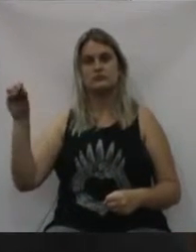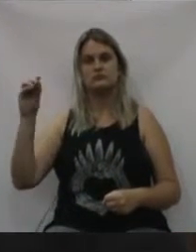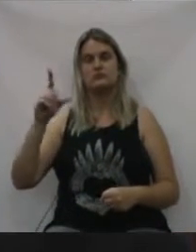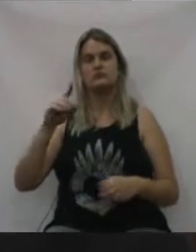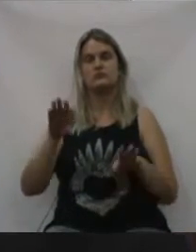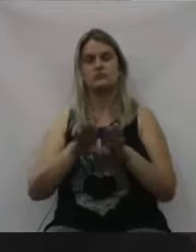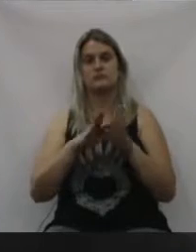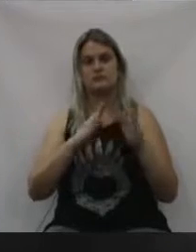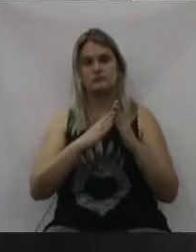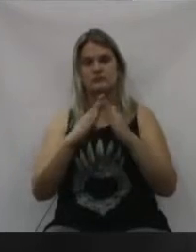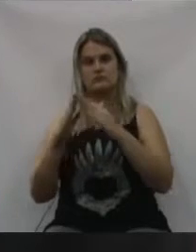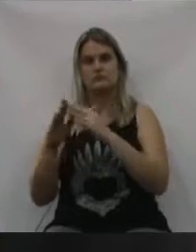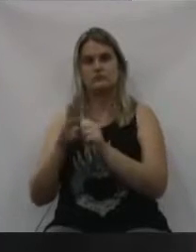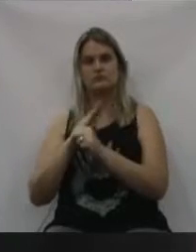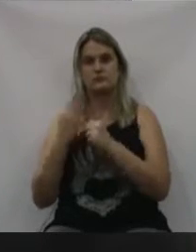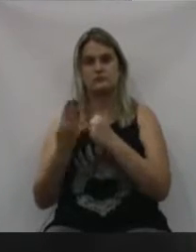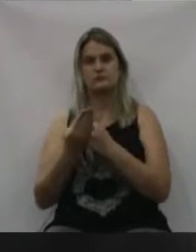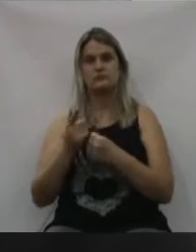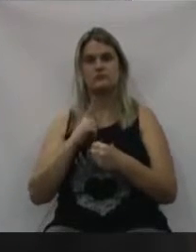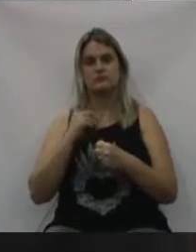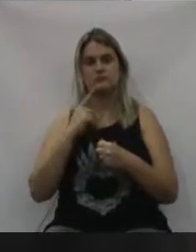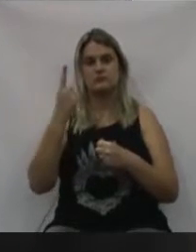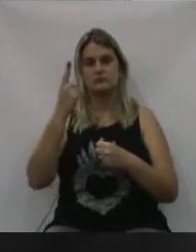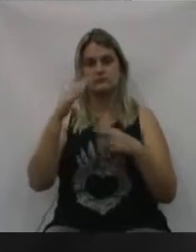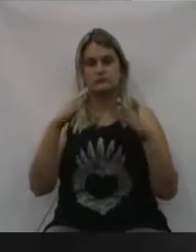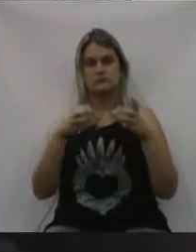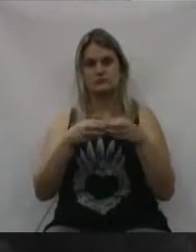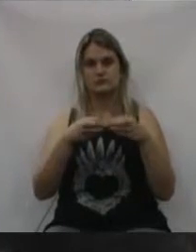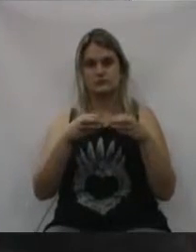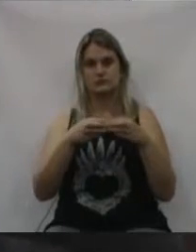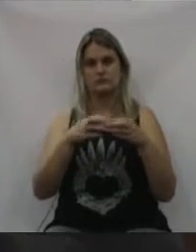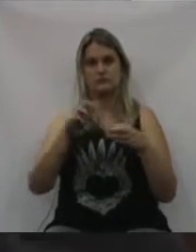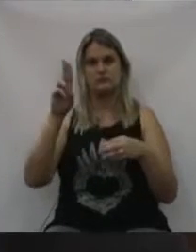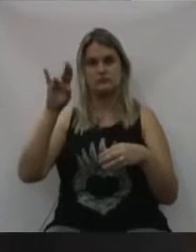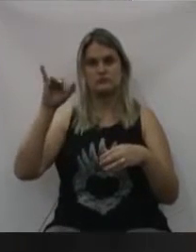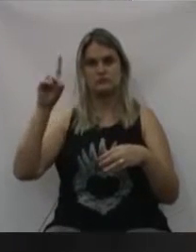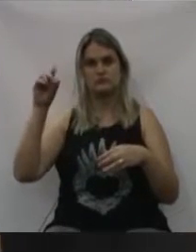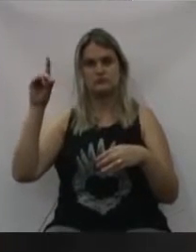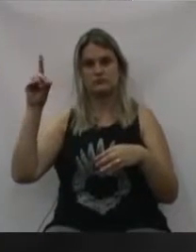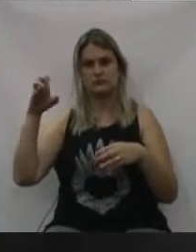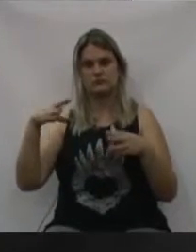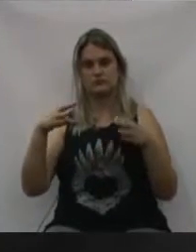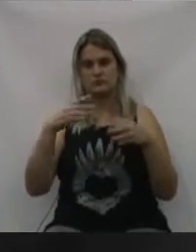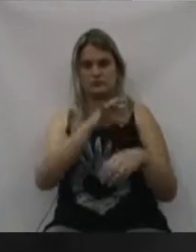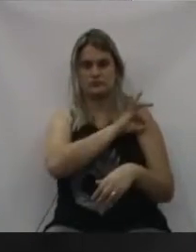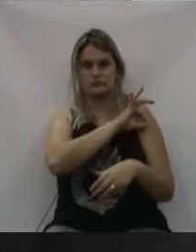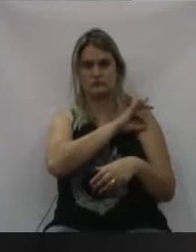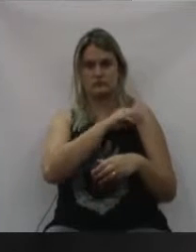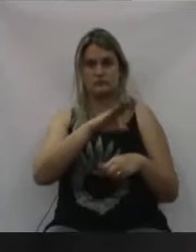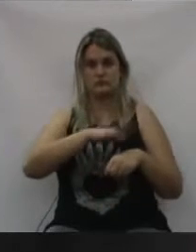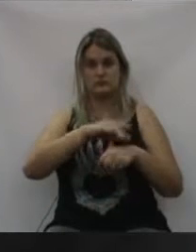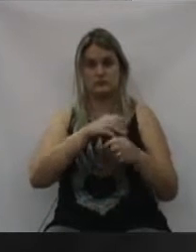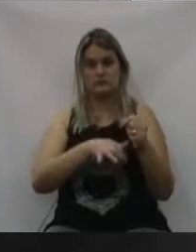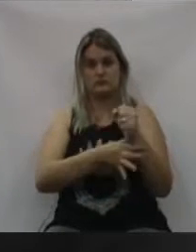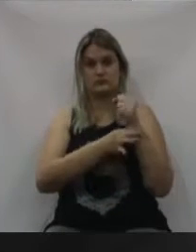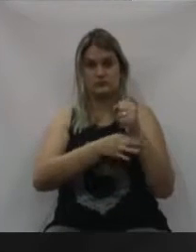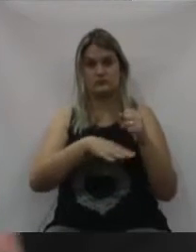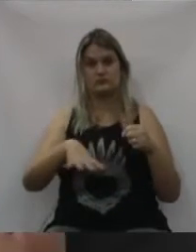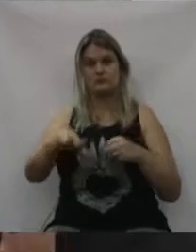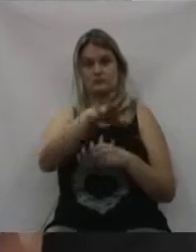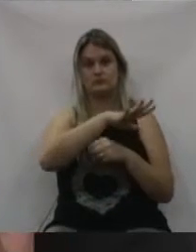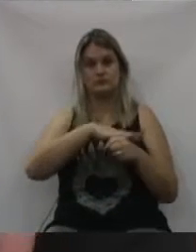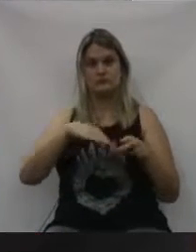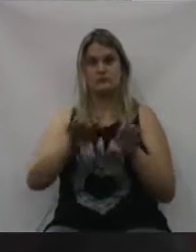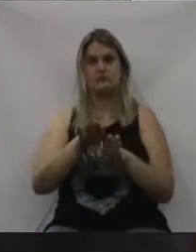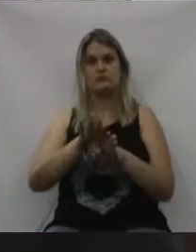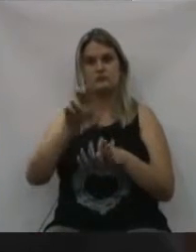conjuntos Possivelmente será contemplado com uma companhia ou uma unidade o que for para dar maior segurança à população e a